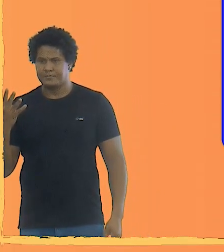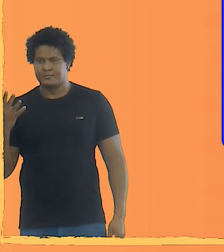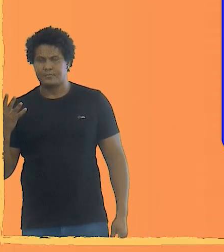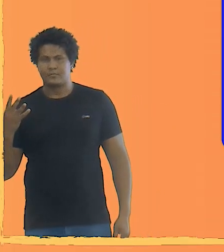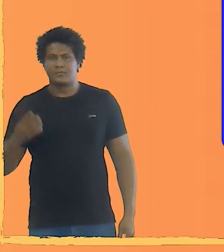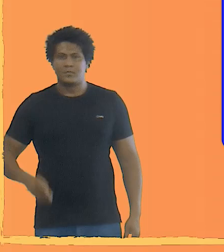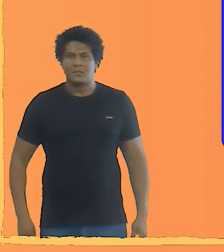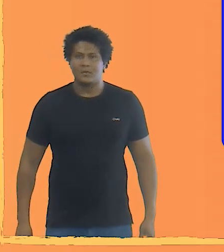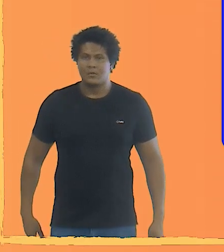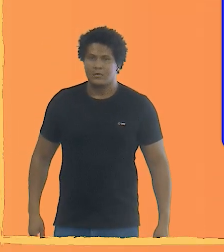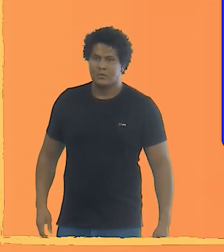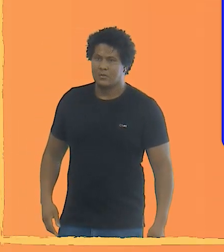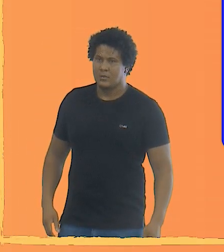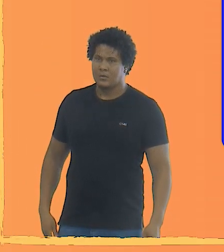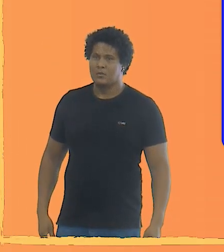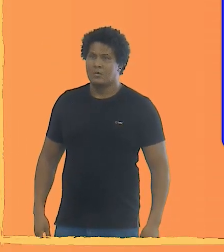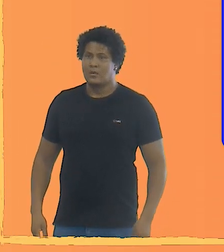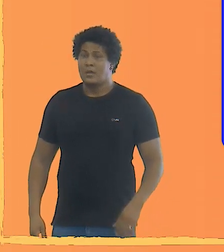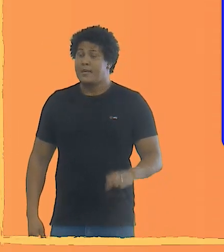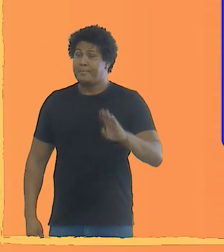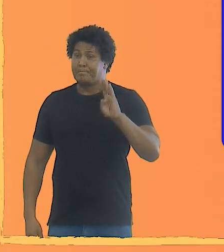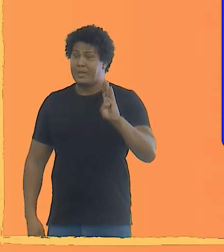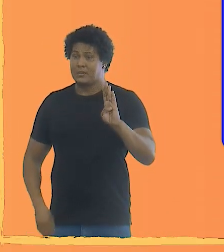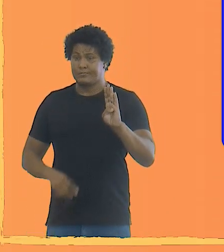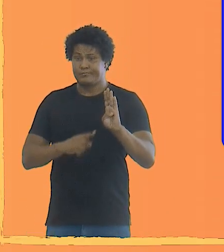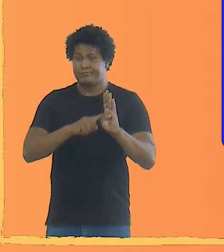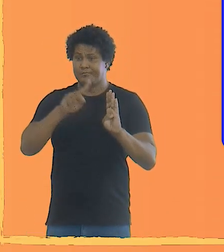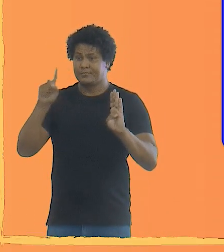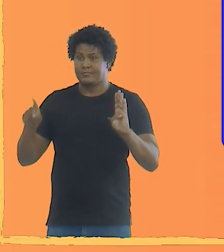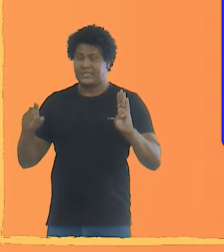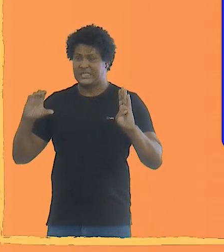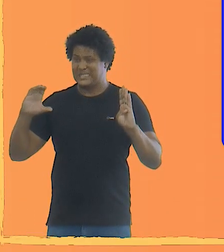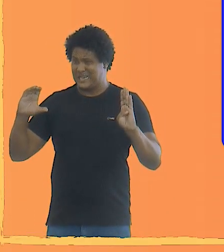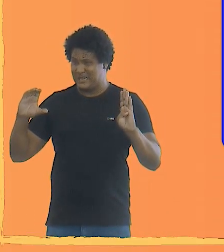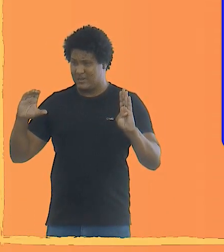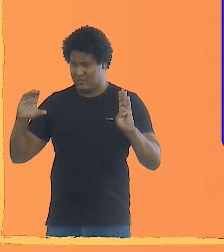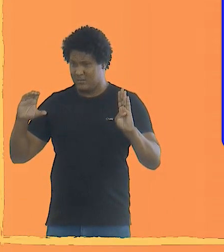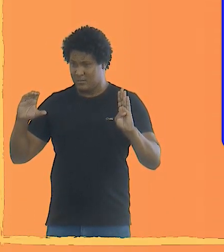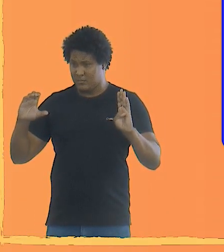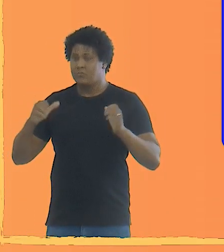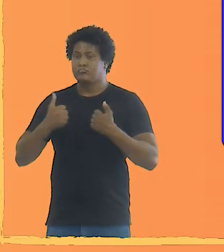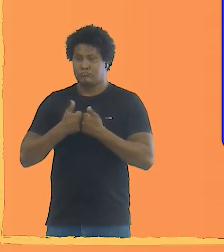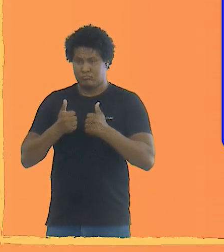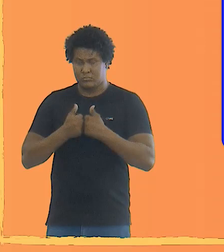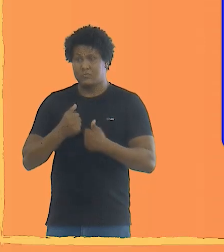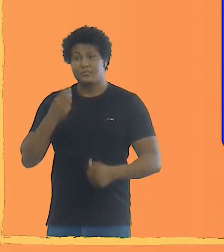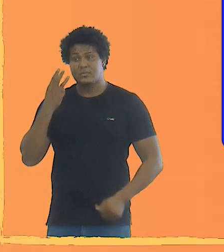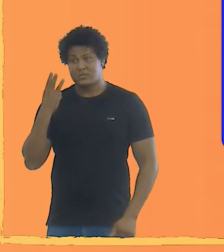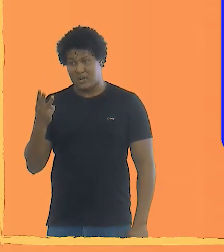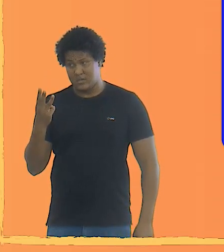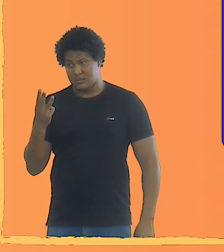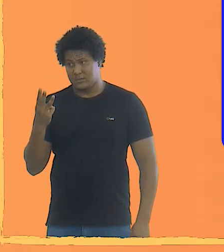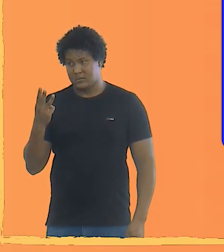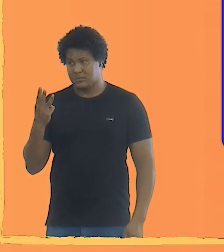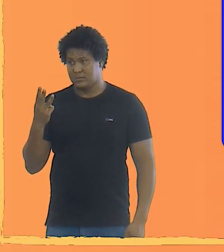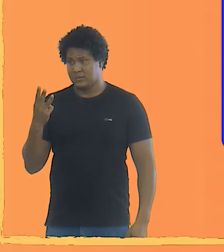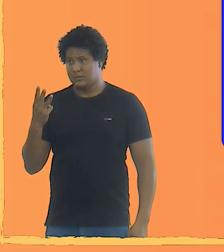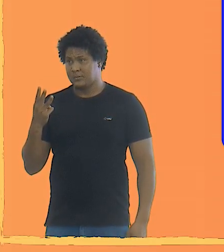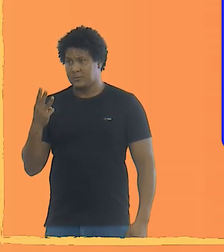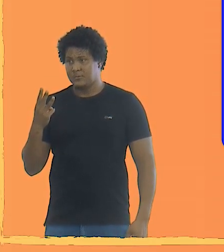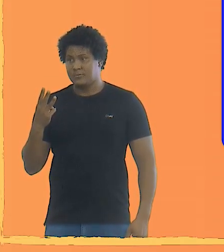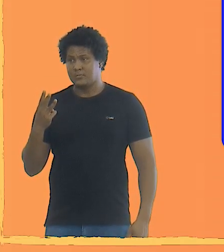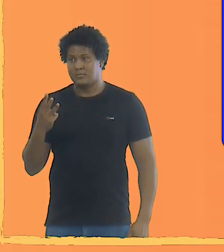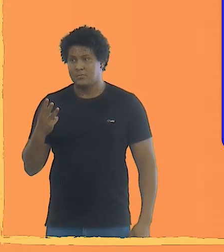Existe ligação possível do B para o C? Existe. Quantas? 3. Isso é a informação da questão.